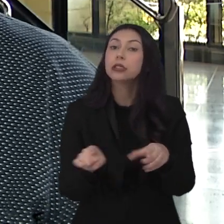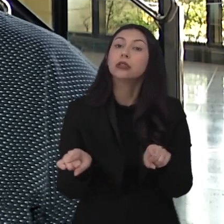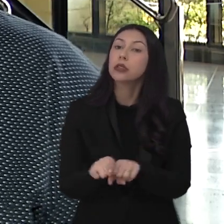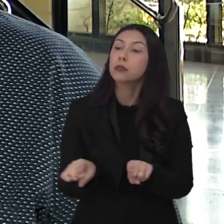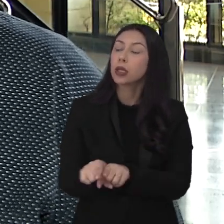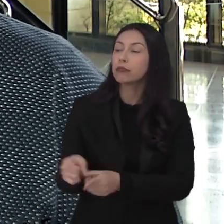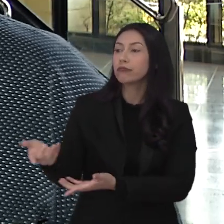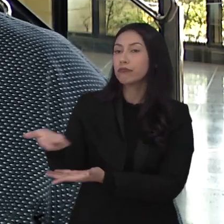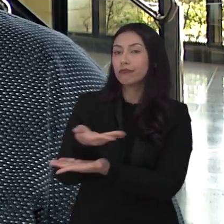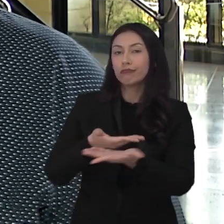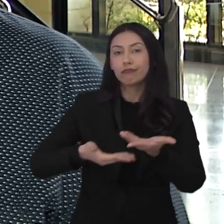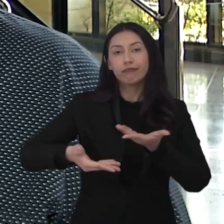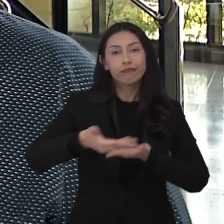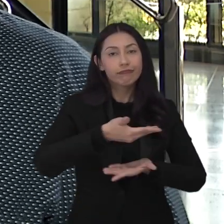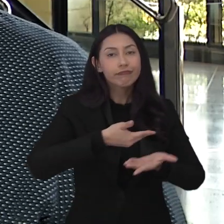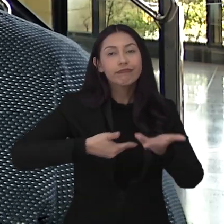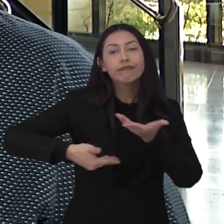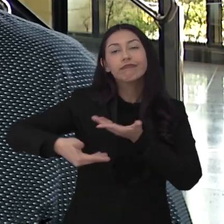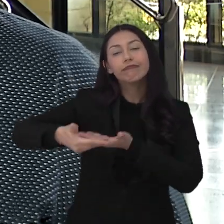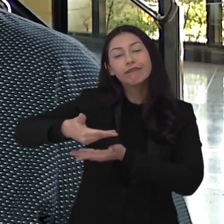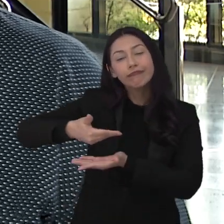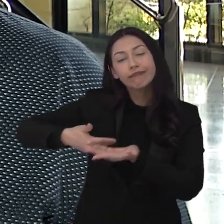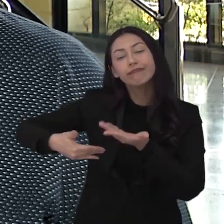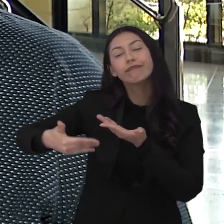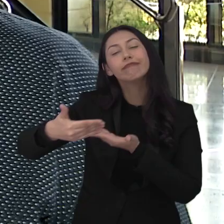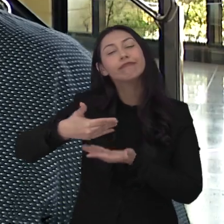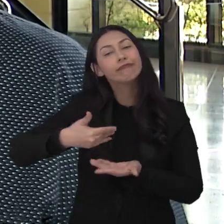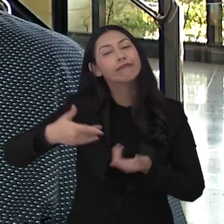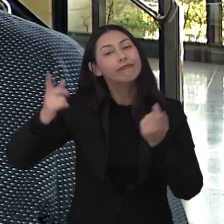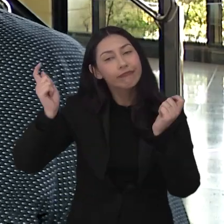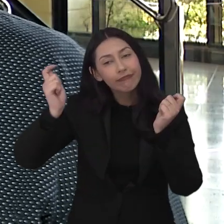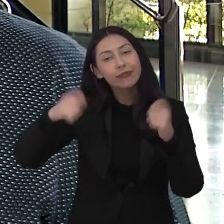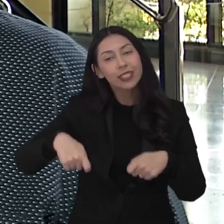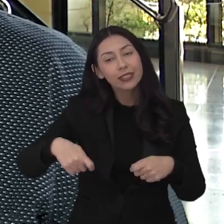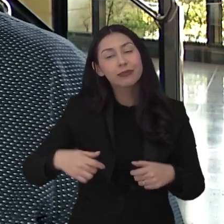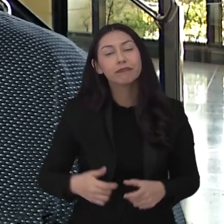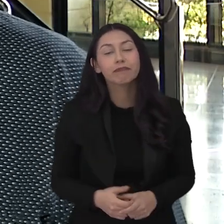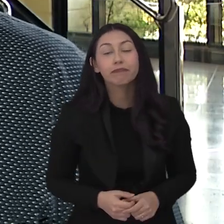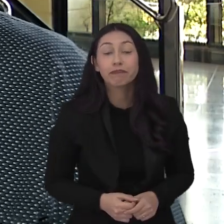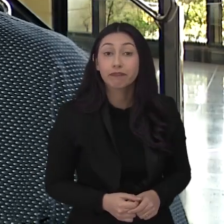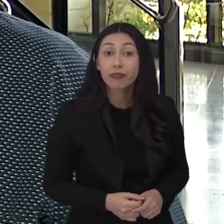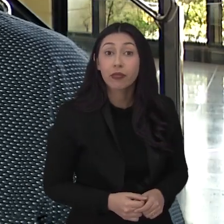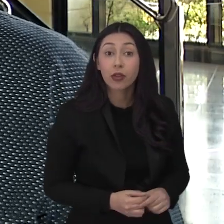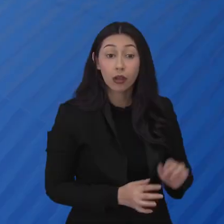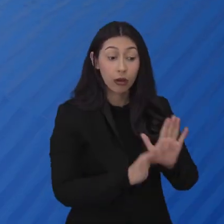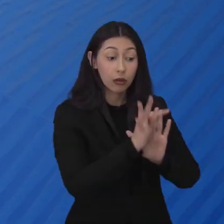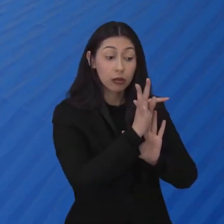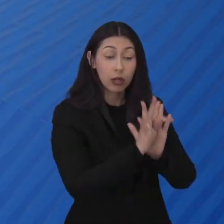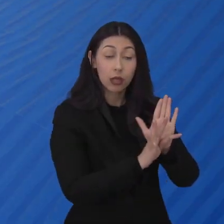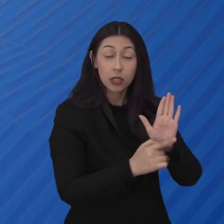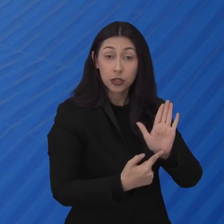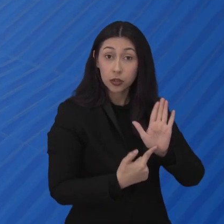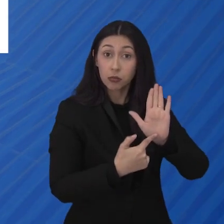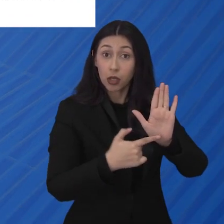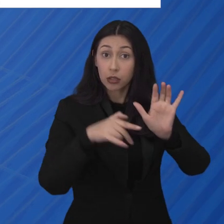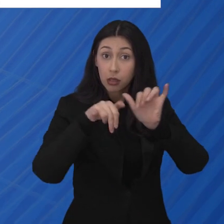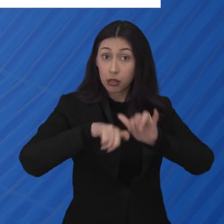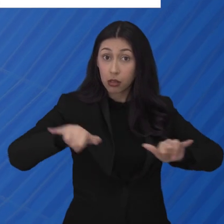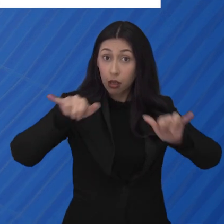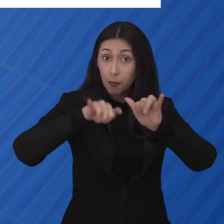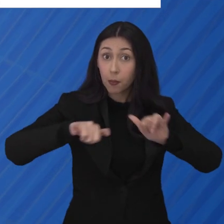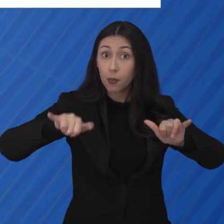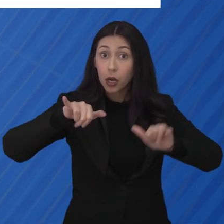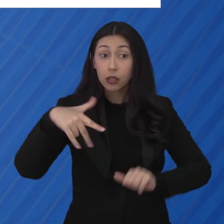espaço e ali fazer um movimento importante de construção de novas possibilidades dentro desse ambiente o texto ainda